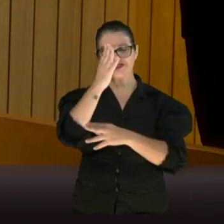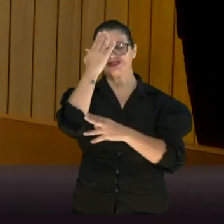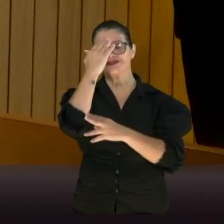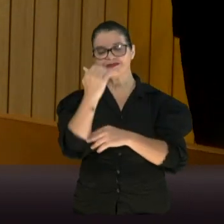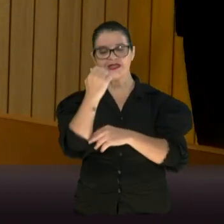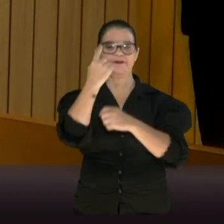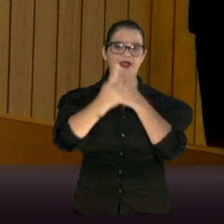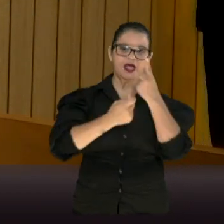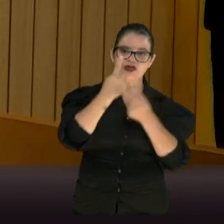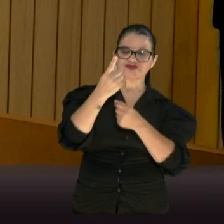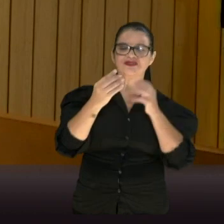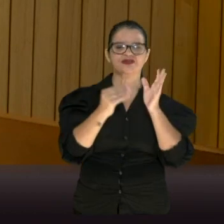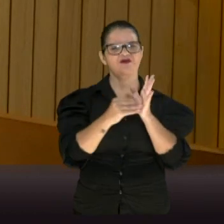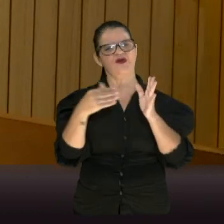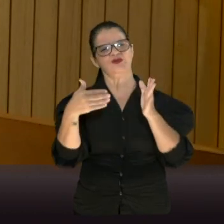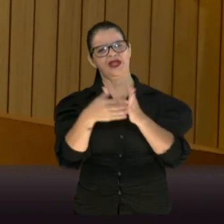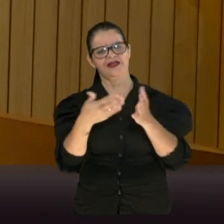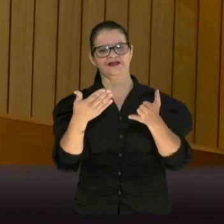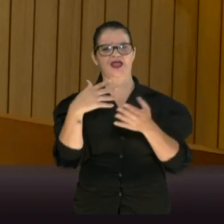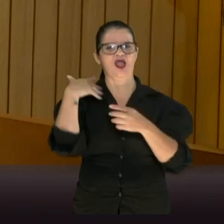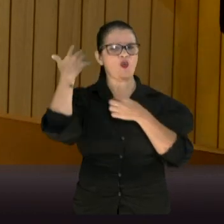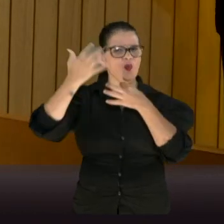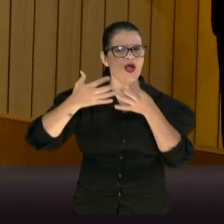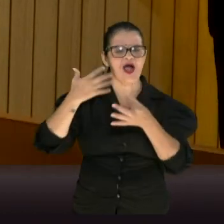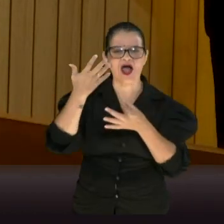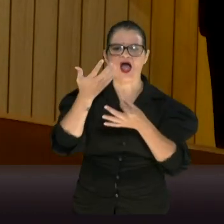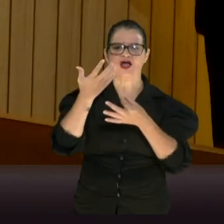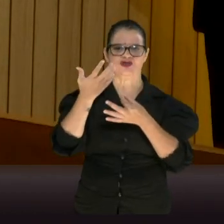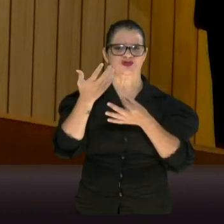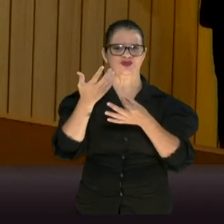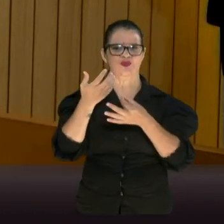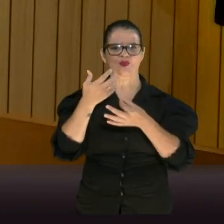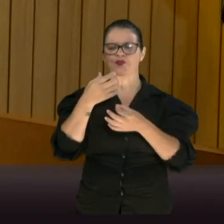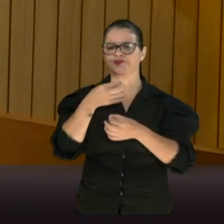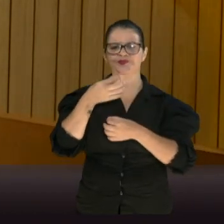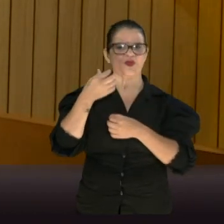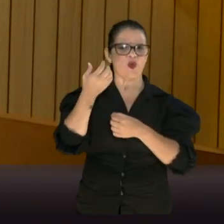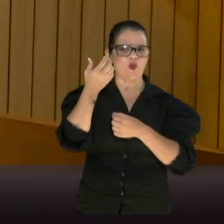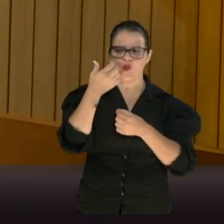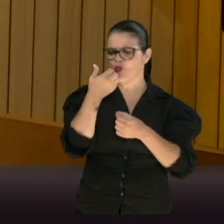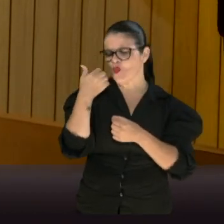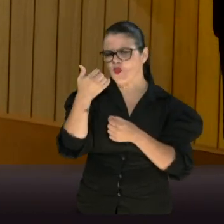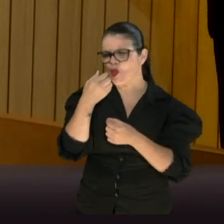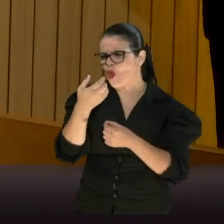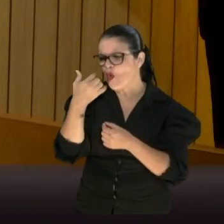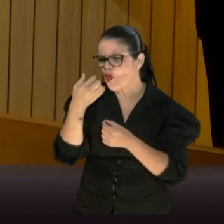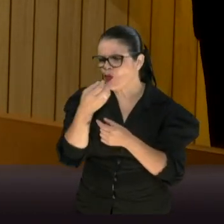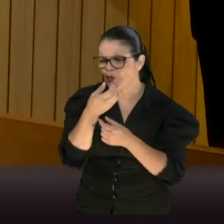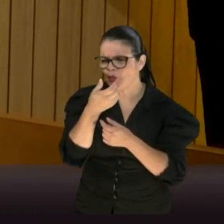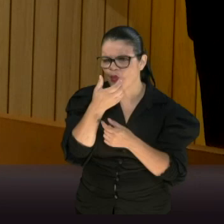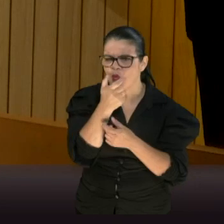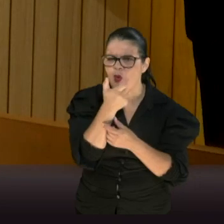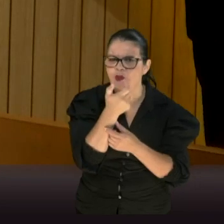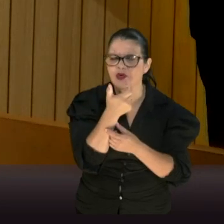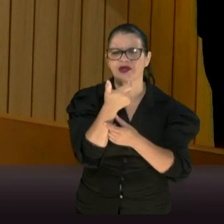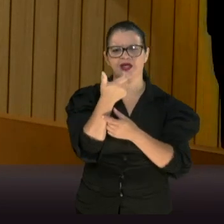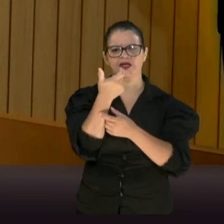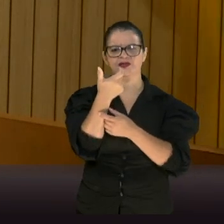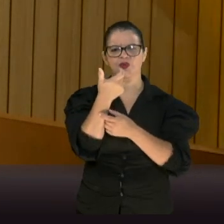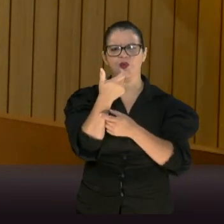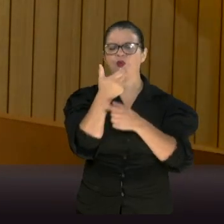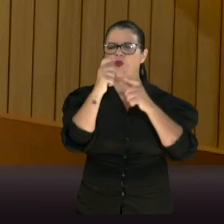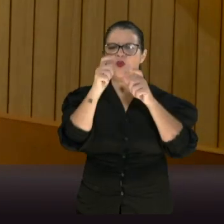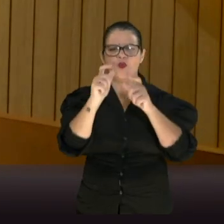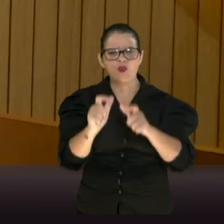sabe que às vezes falta até um rádio comunicador, né? Falta uma viatura, né, adequada para um determinado ambiente,